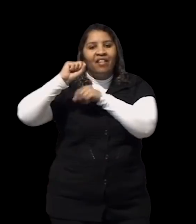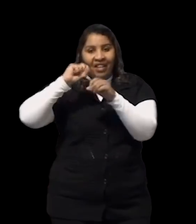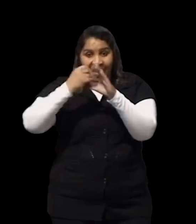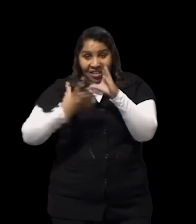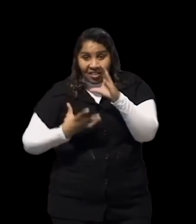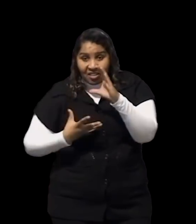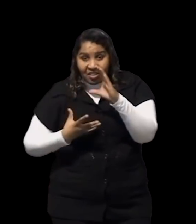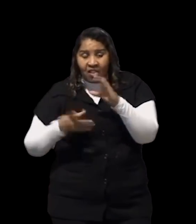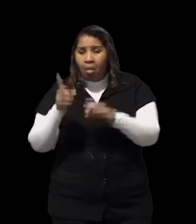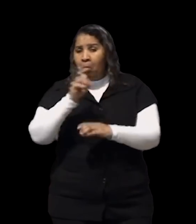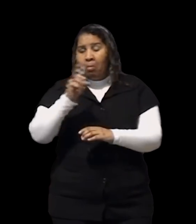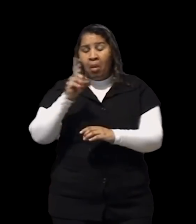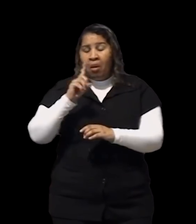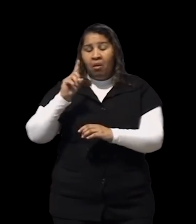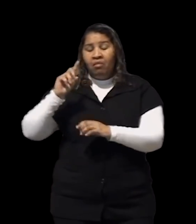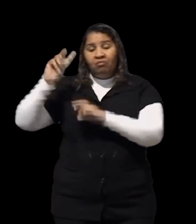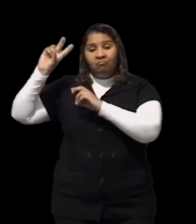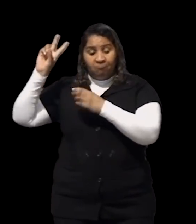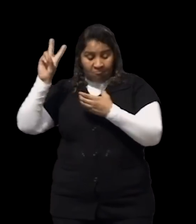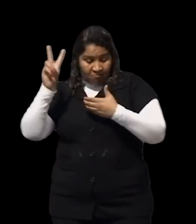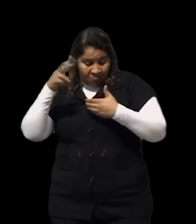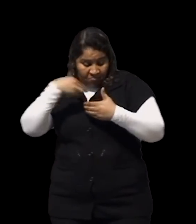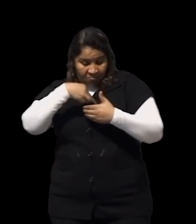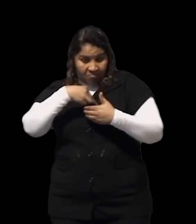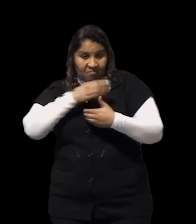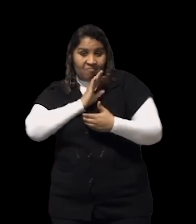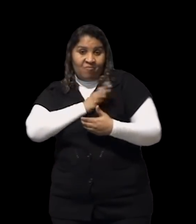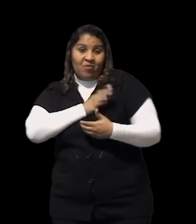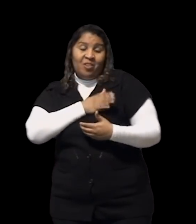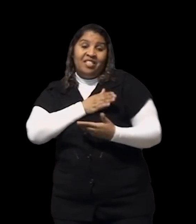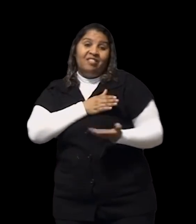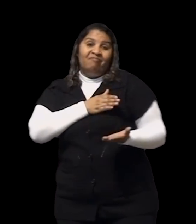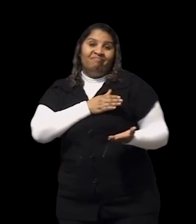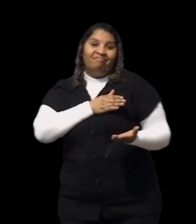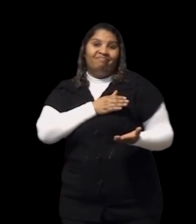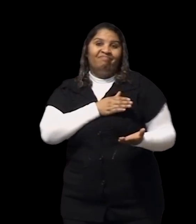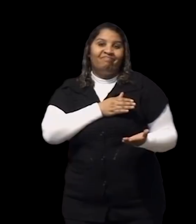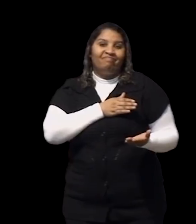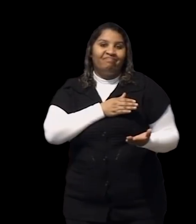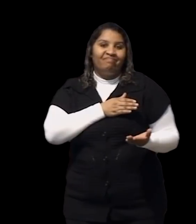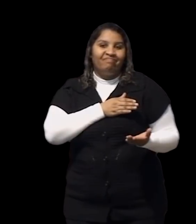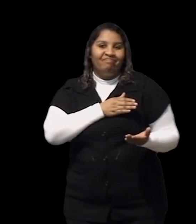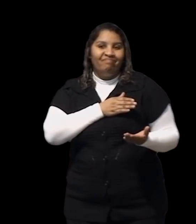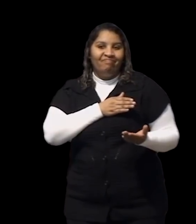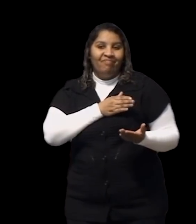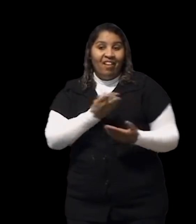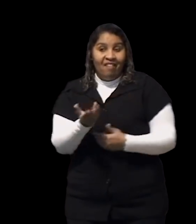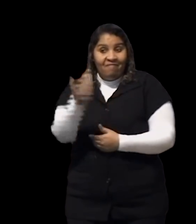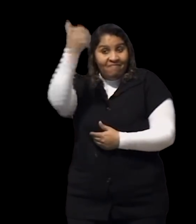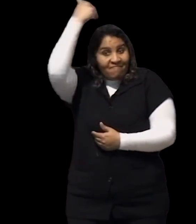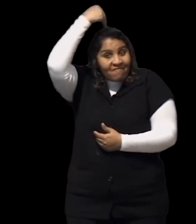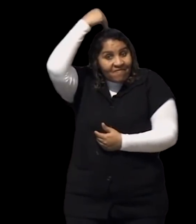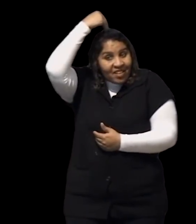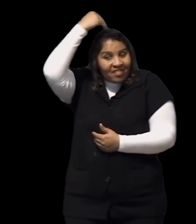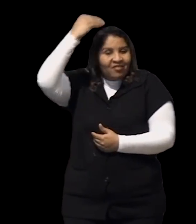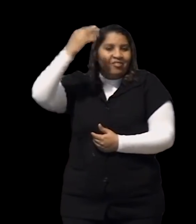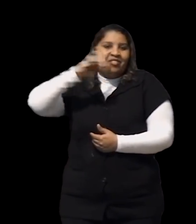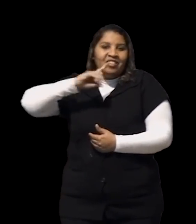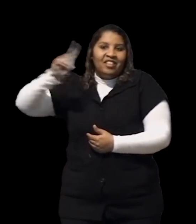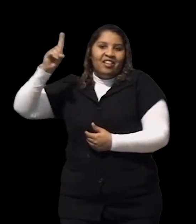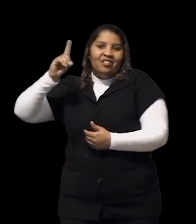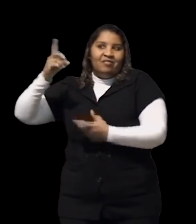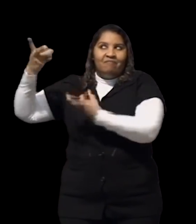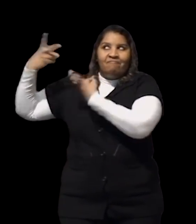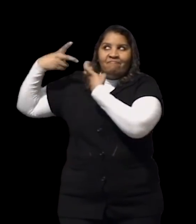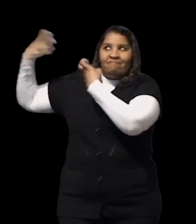que ela motivação do nosso coração é para o interior que ele ver então quando alguém disser interessante que quando Daniel